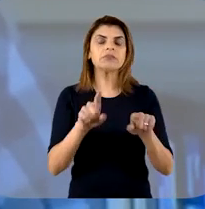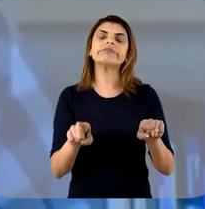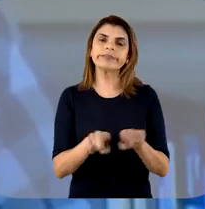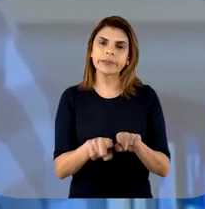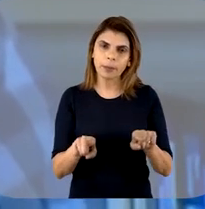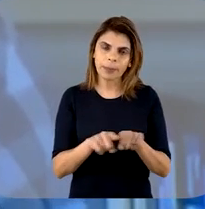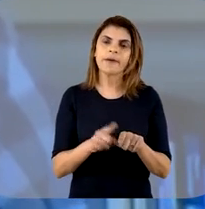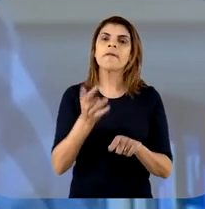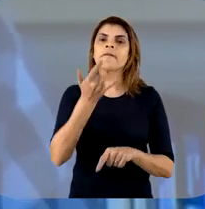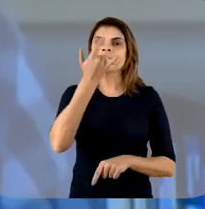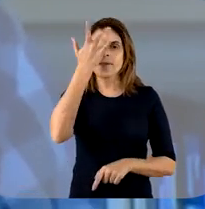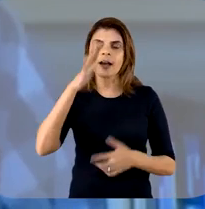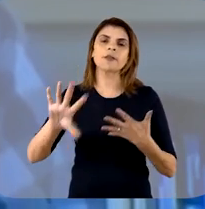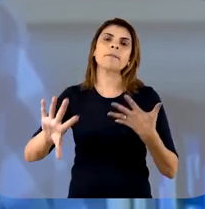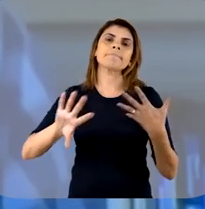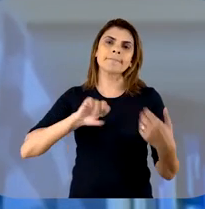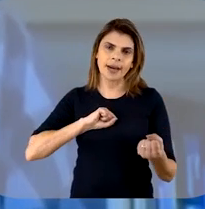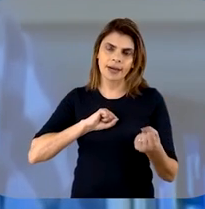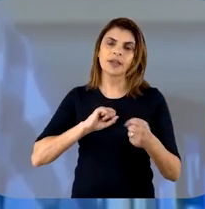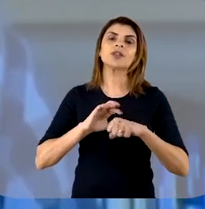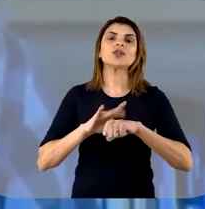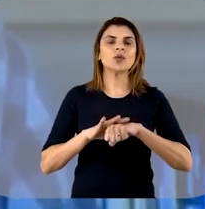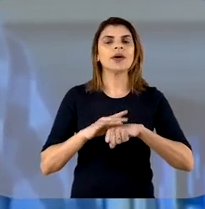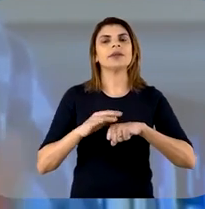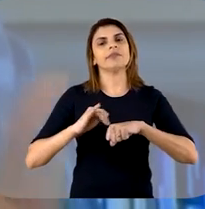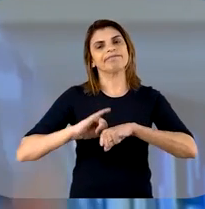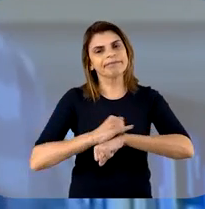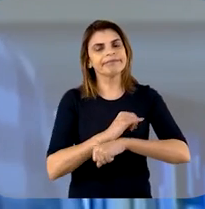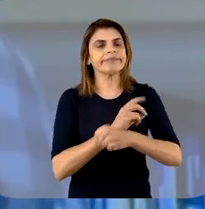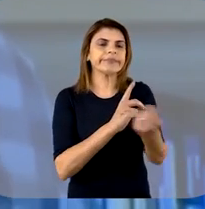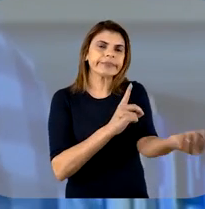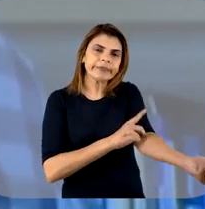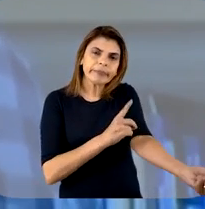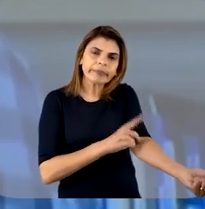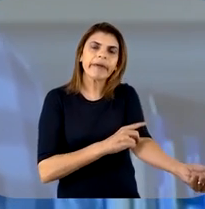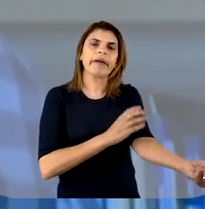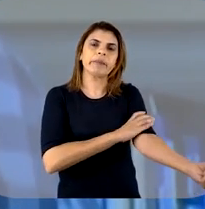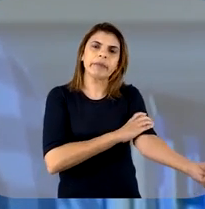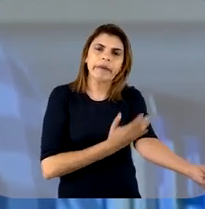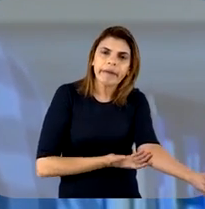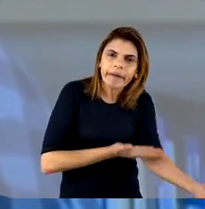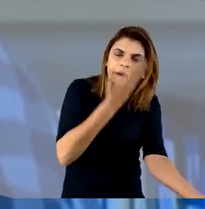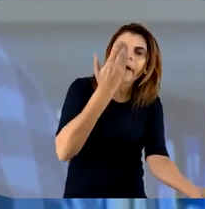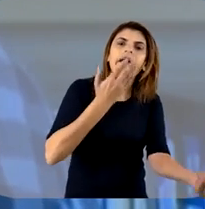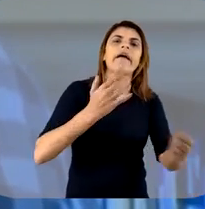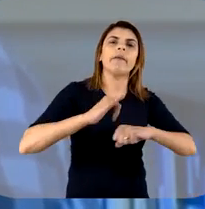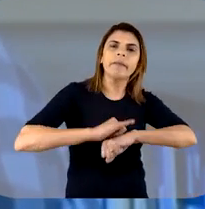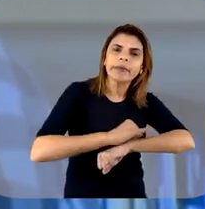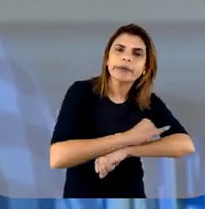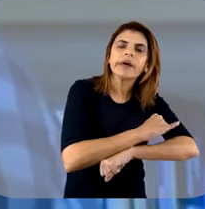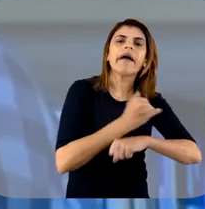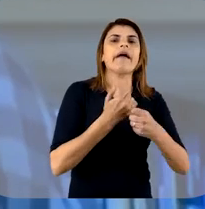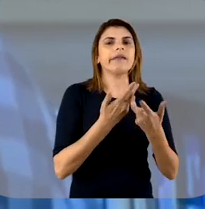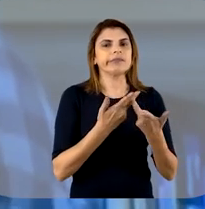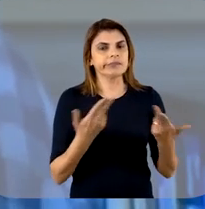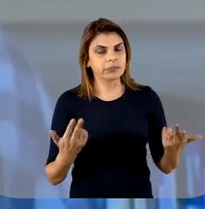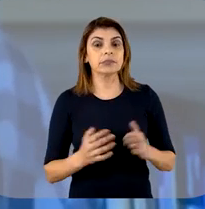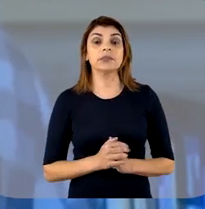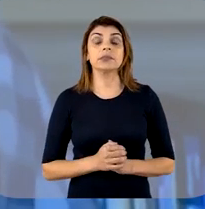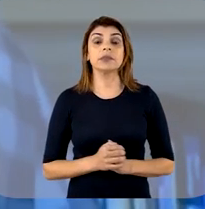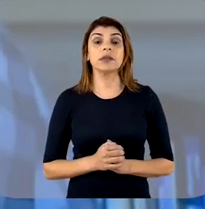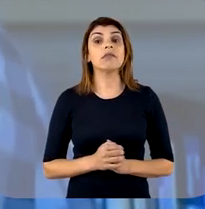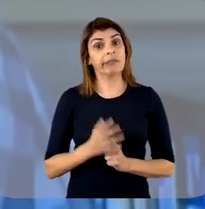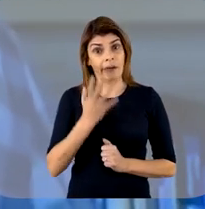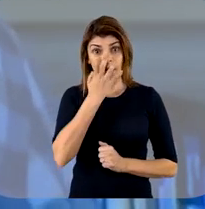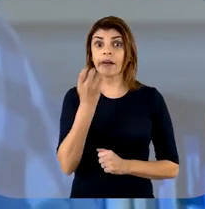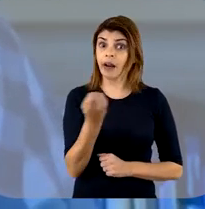mais vulneráveis, dentre os mais vulneráveis, para os casos mais graves da doença. E também,